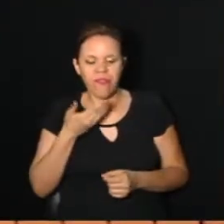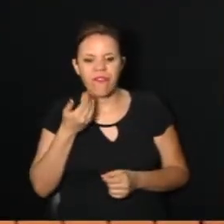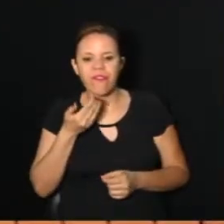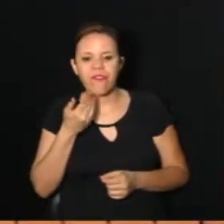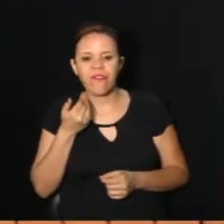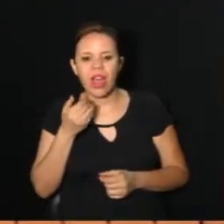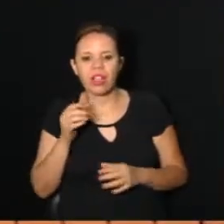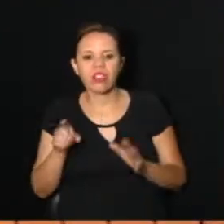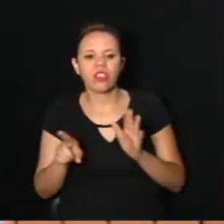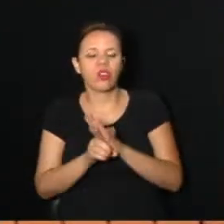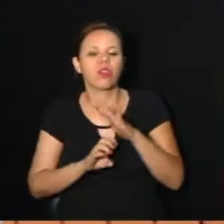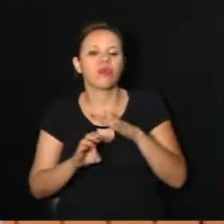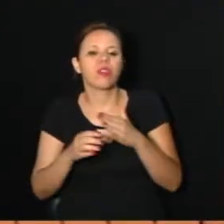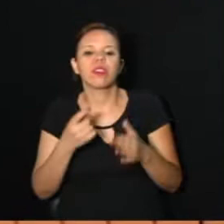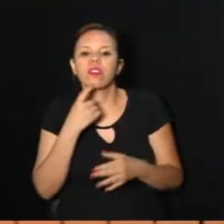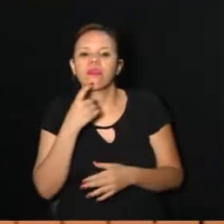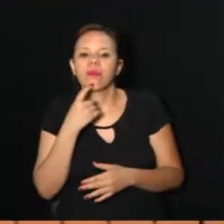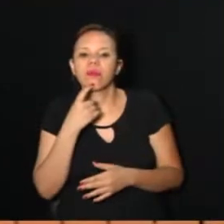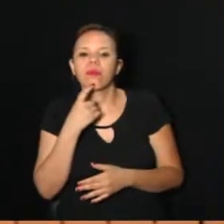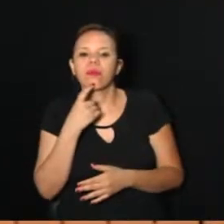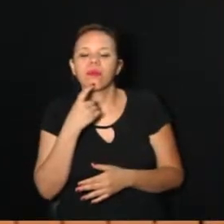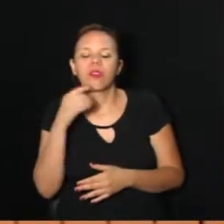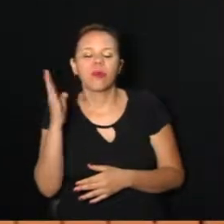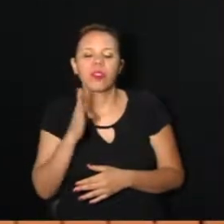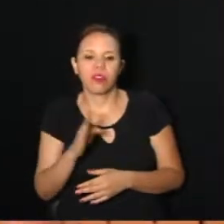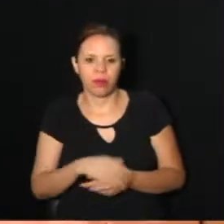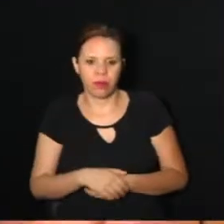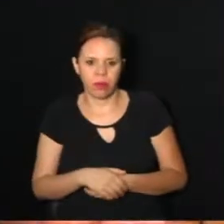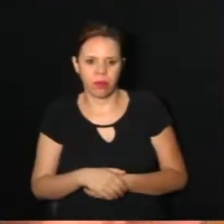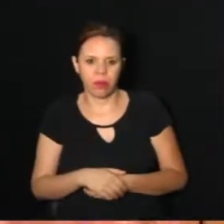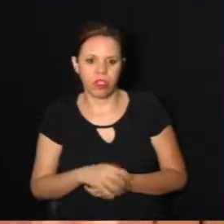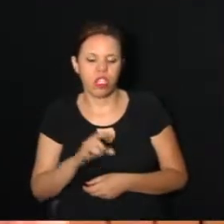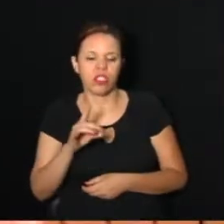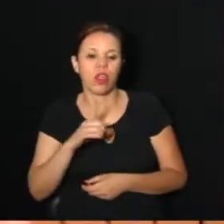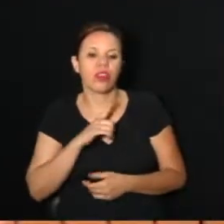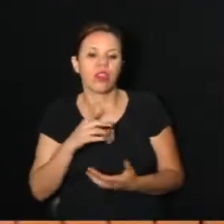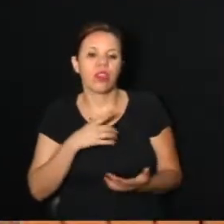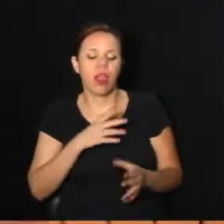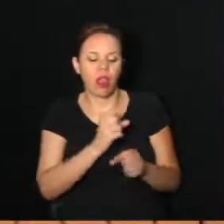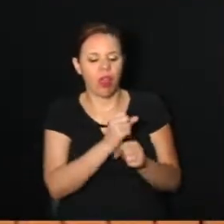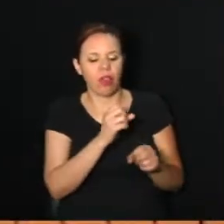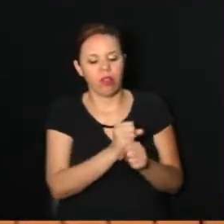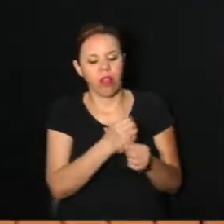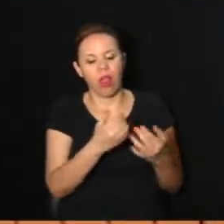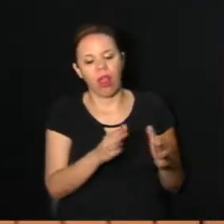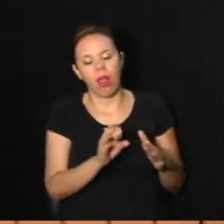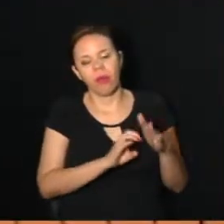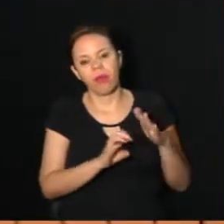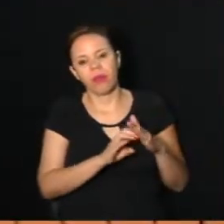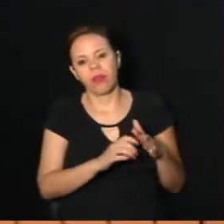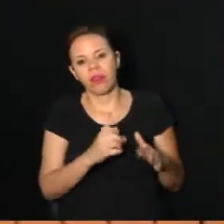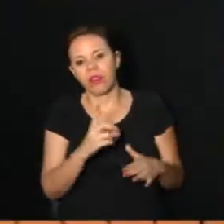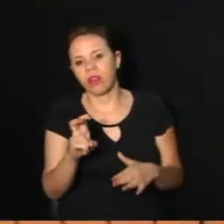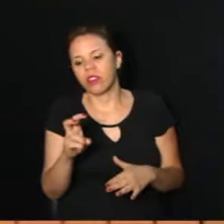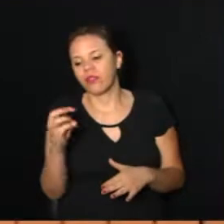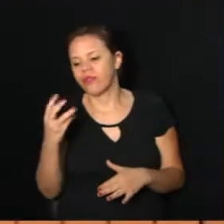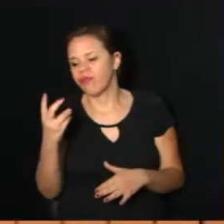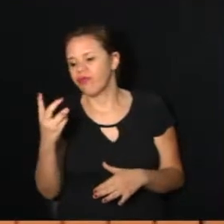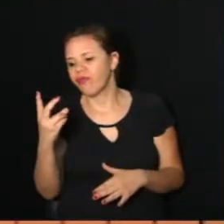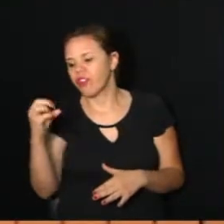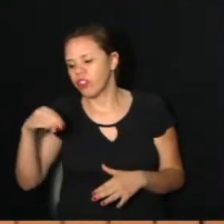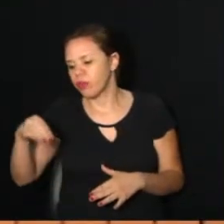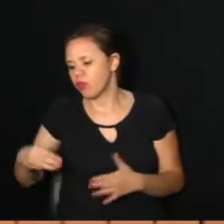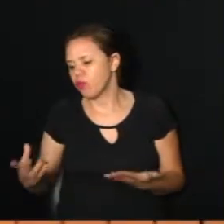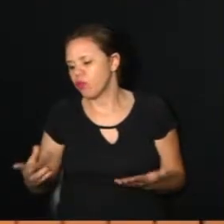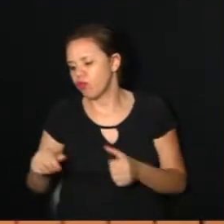empresário em Campinas, é fácil ser empresário no Brasil. É só ele ter um contador, ele abre uma empresa, em 15, 20 minutos, ele se